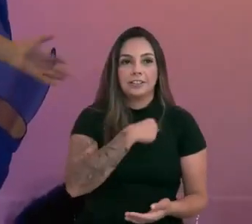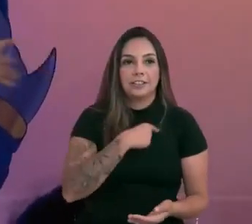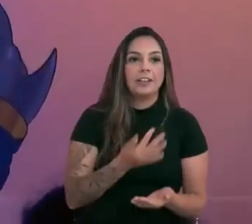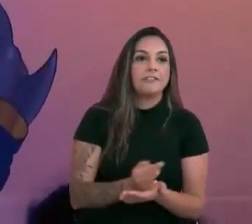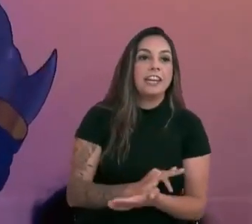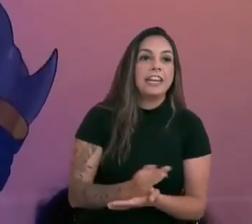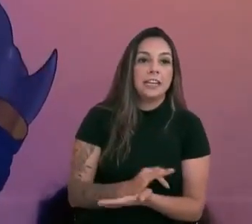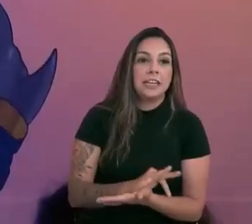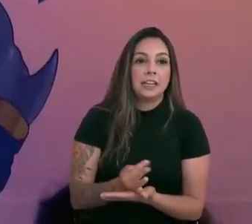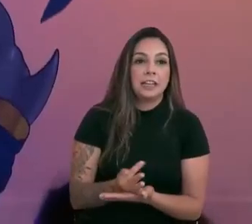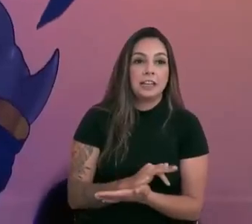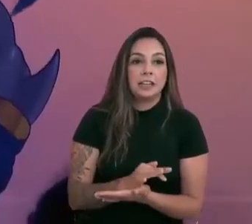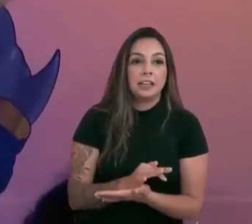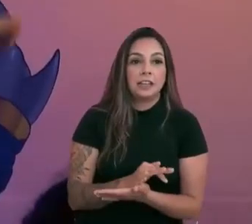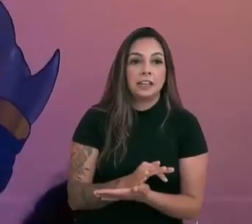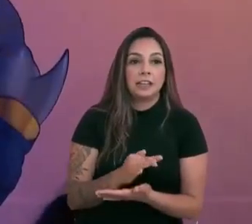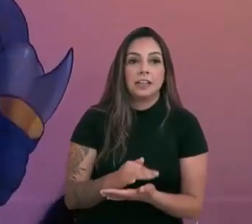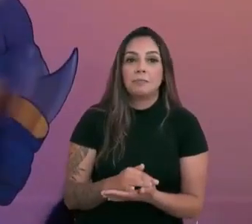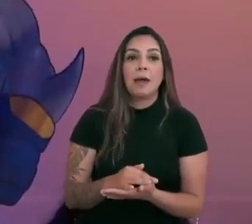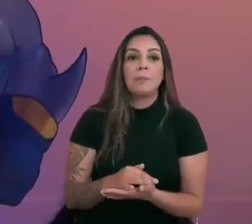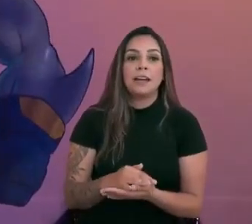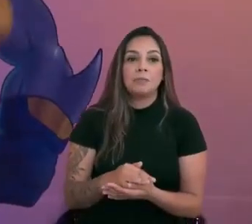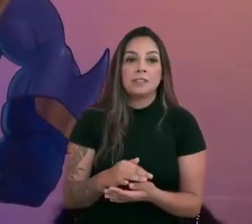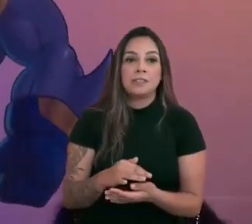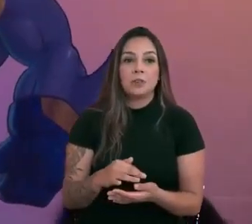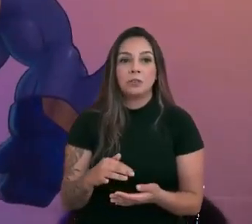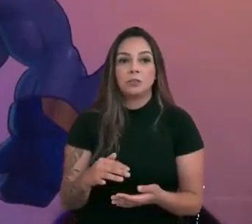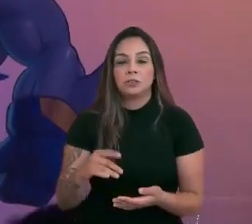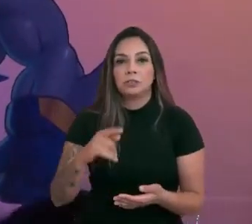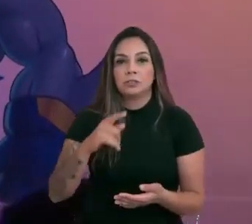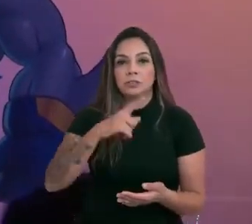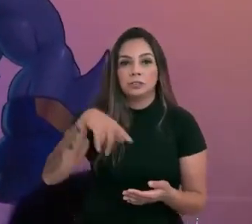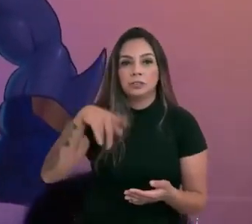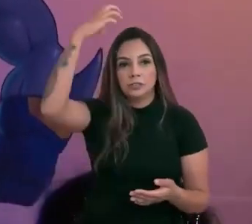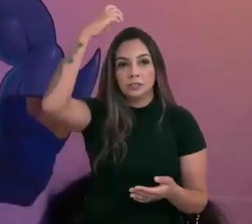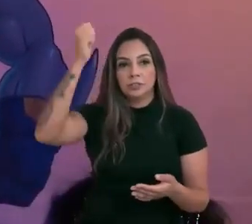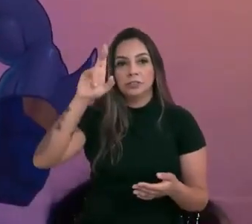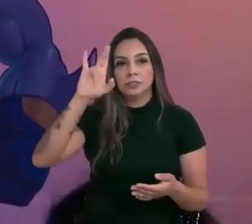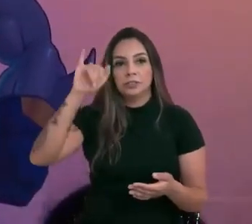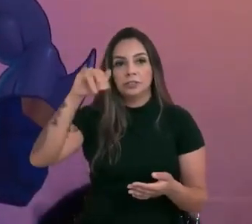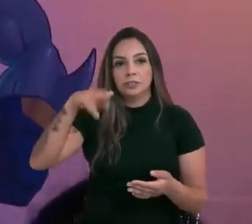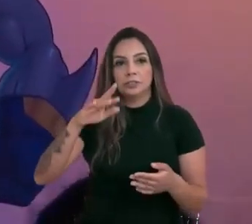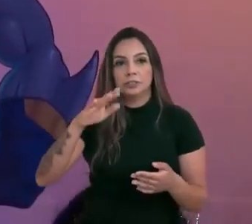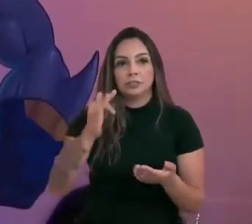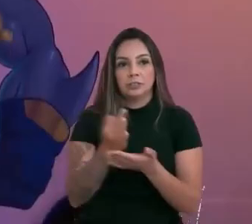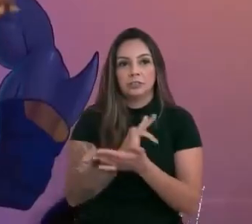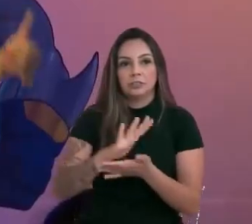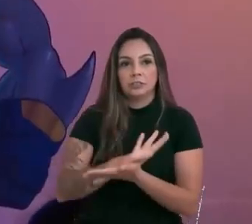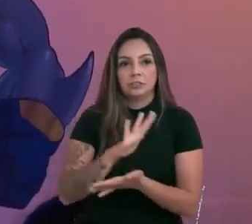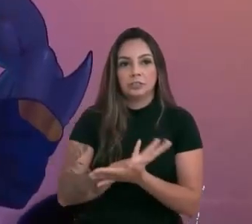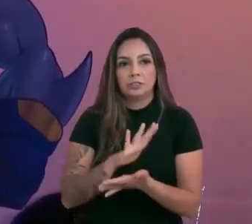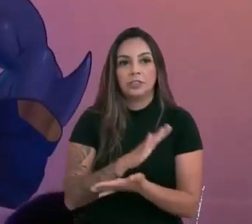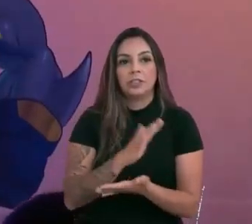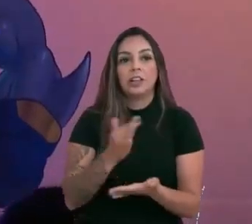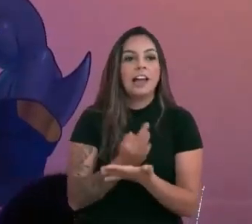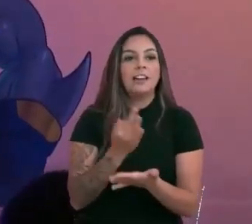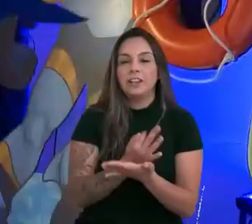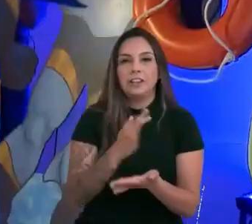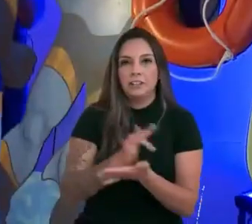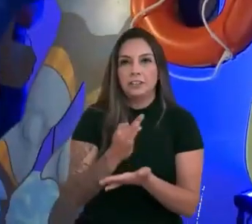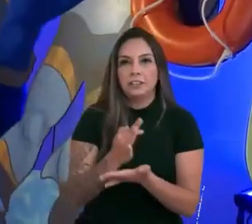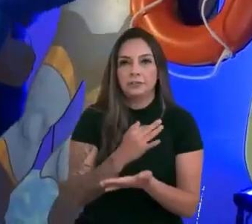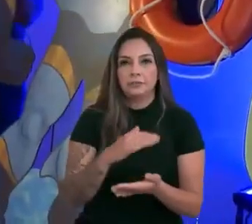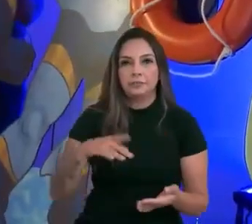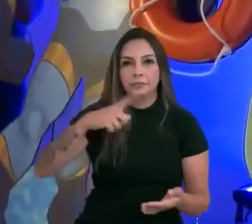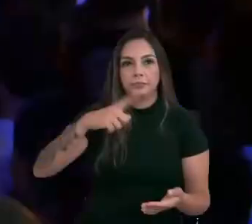no reino de Azulha, viemos curtir o Fli Araxá. Que legal, que legal,